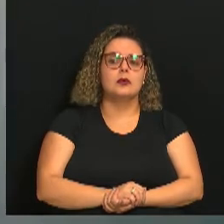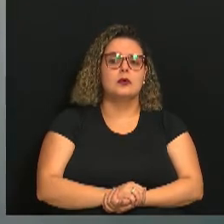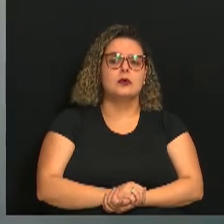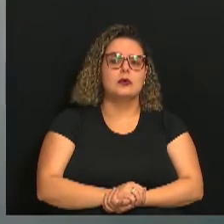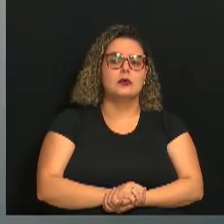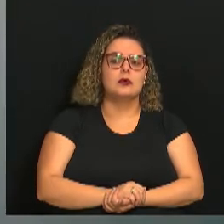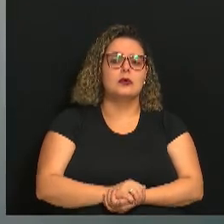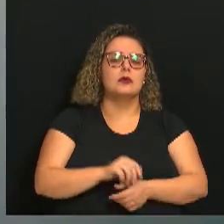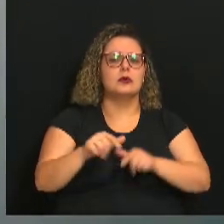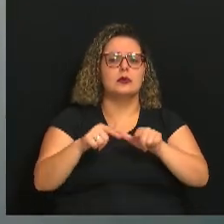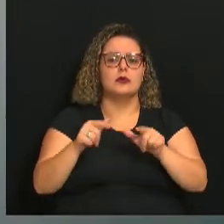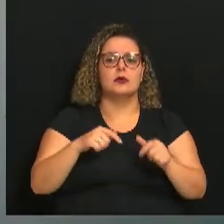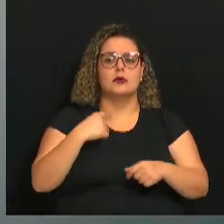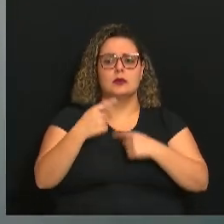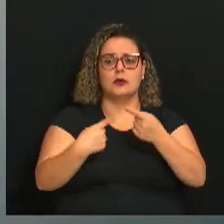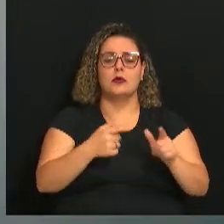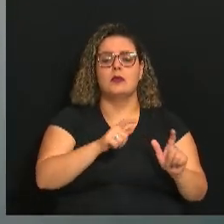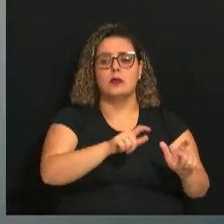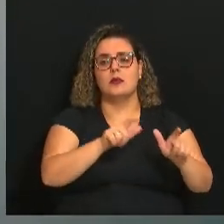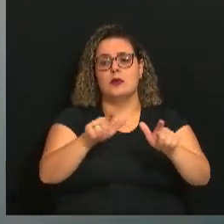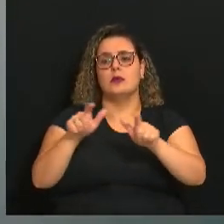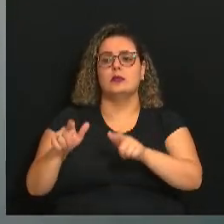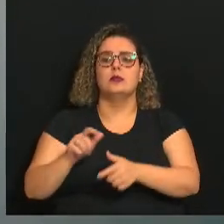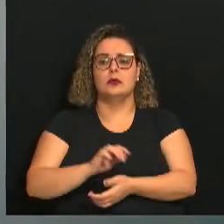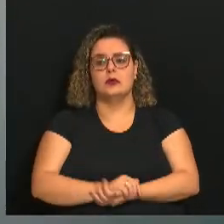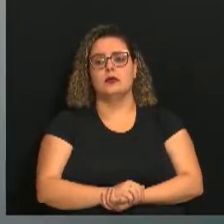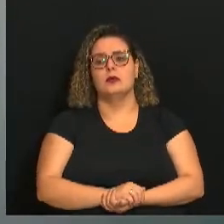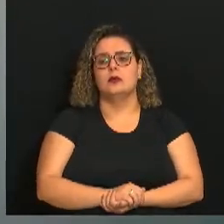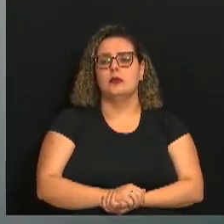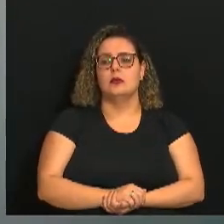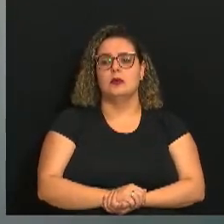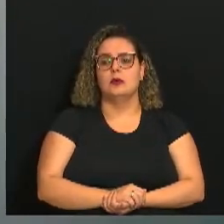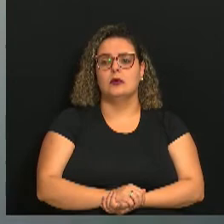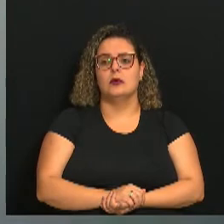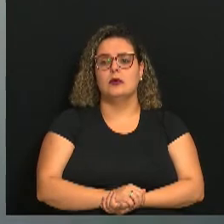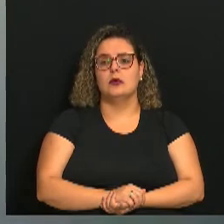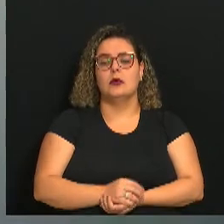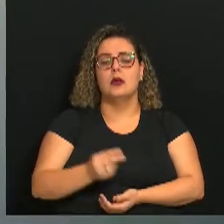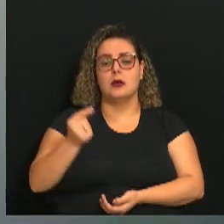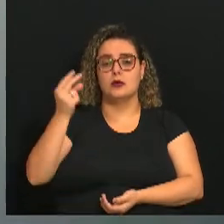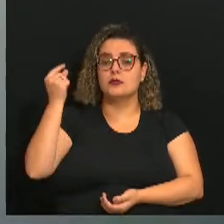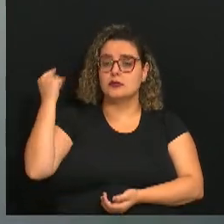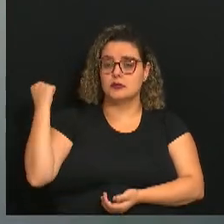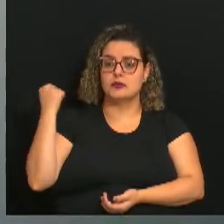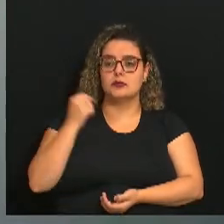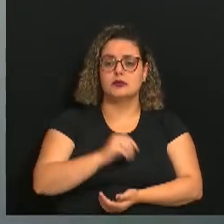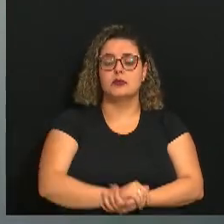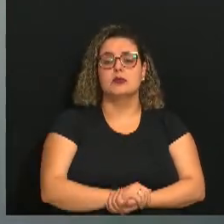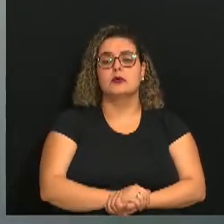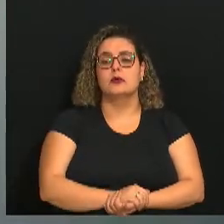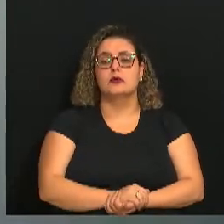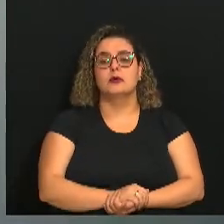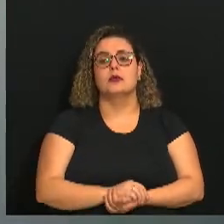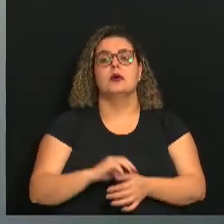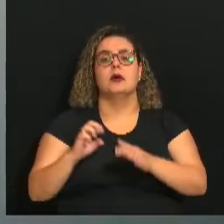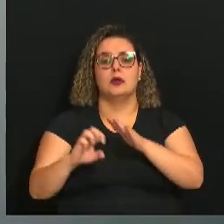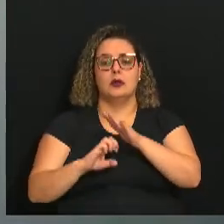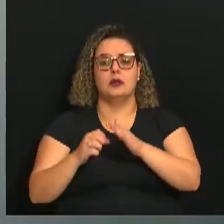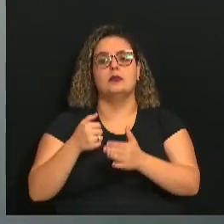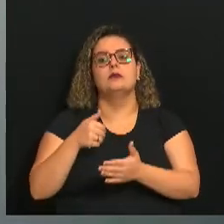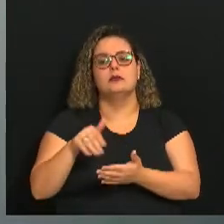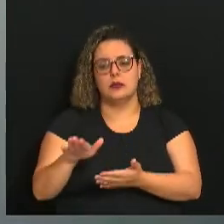enfim. Isso já é uma prática, até certo ponto, antiga. E aí, o que acontece? Essa empresa que saiu,